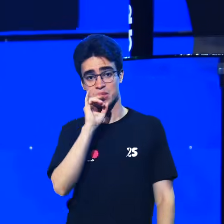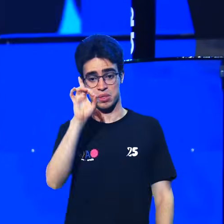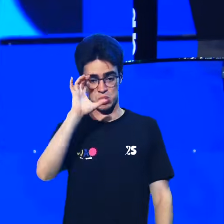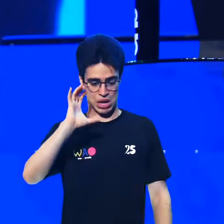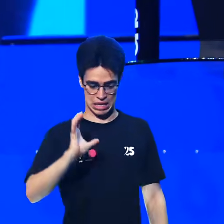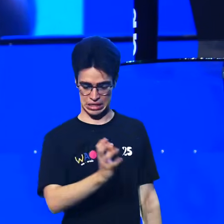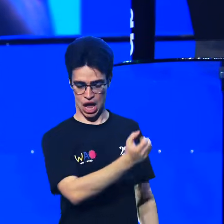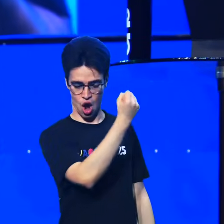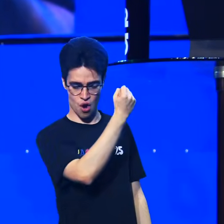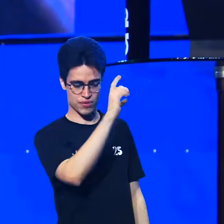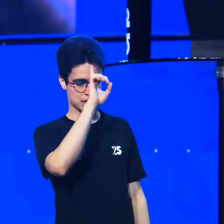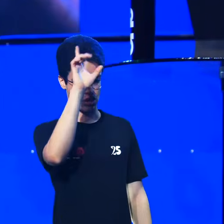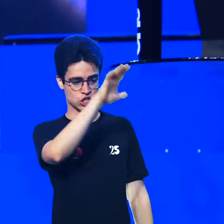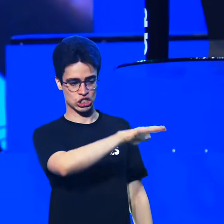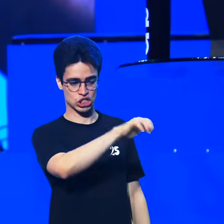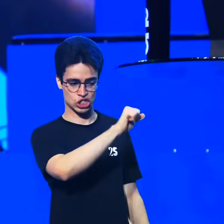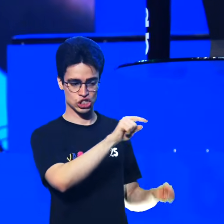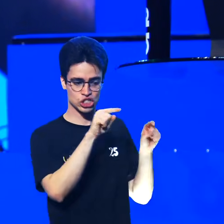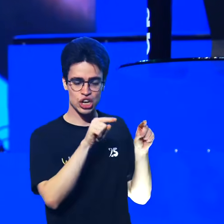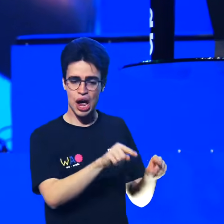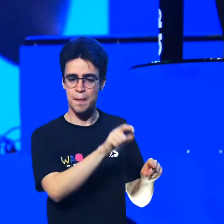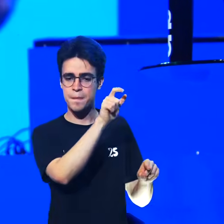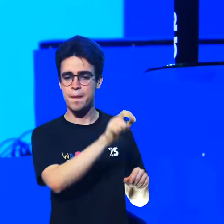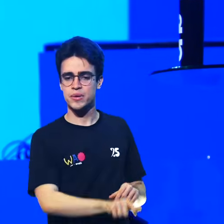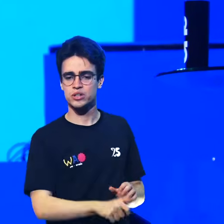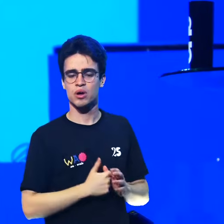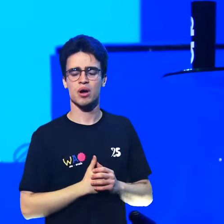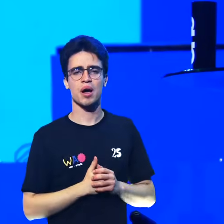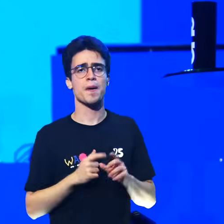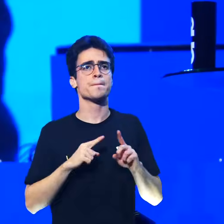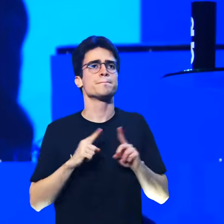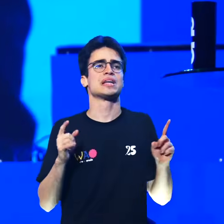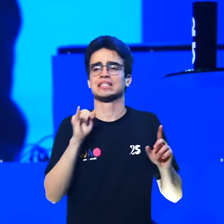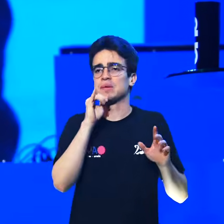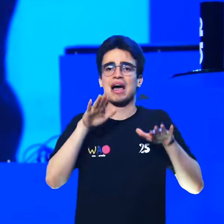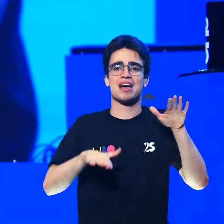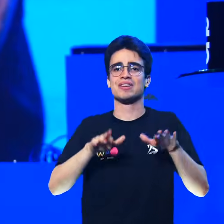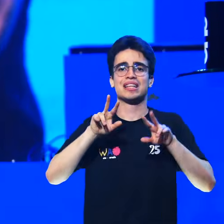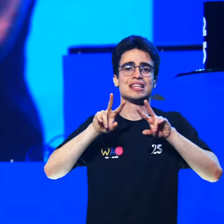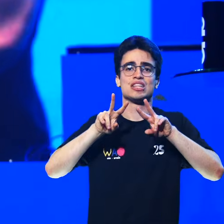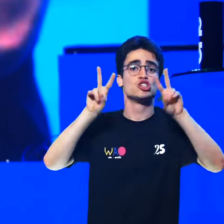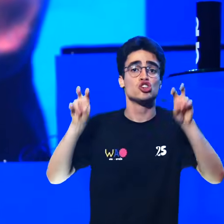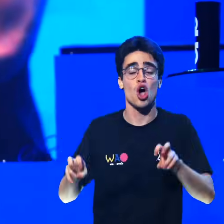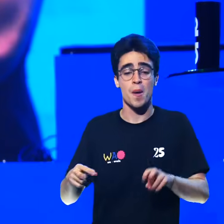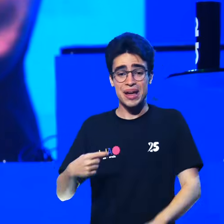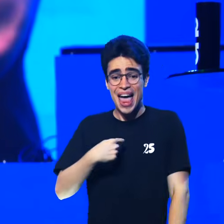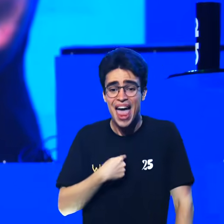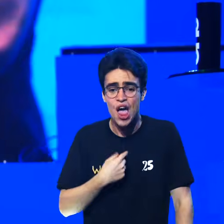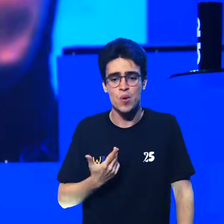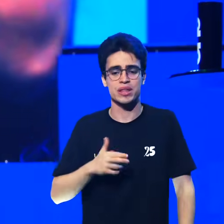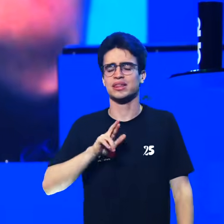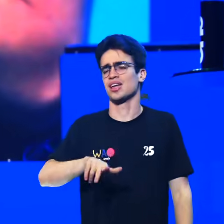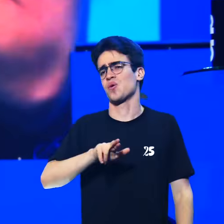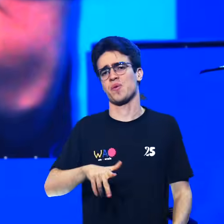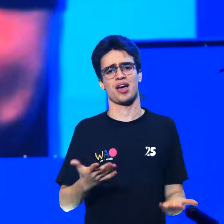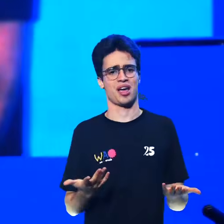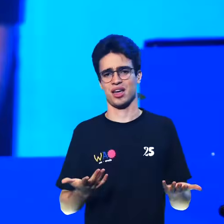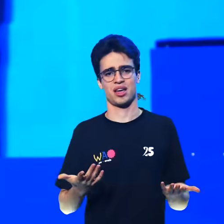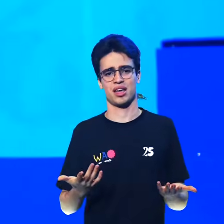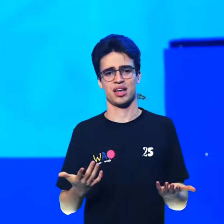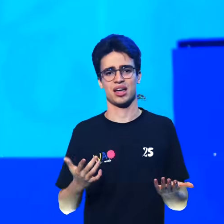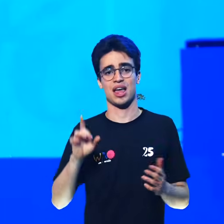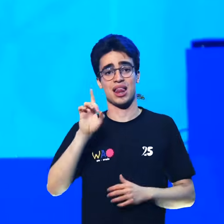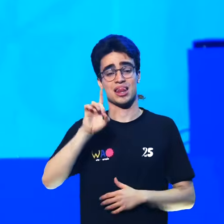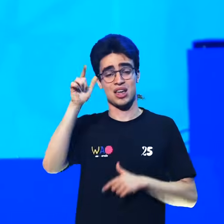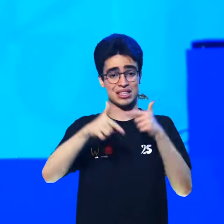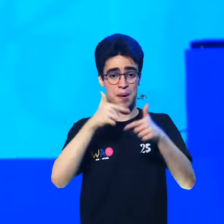Deus chama alguém, e muitas vezes não tem a ver sobre você. Deus está trabalhando